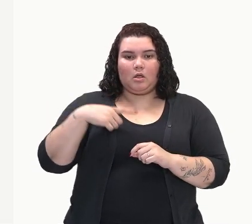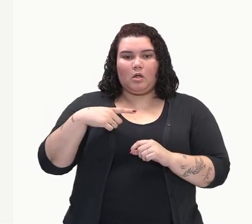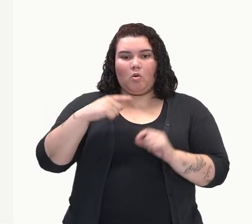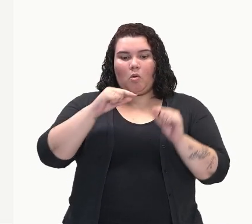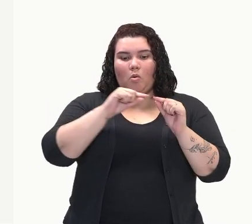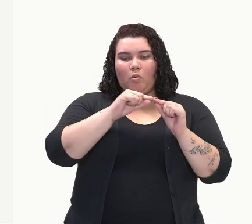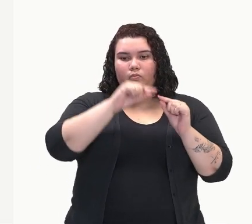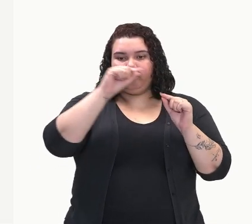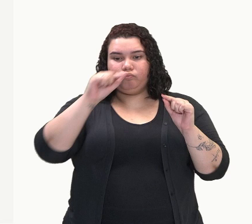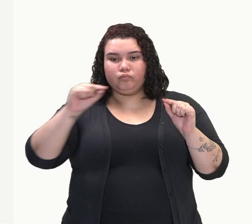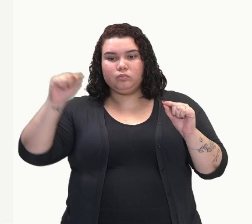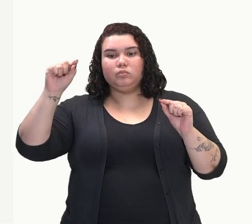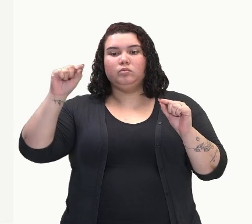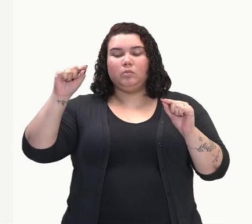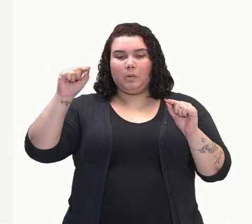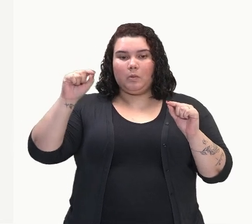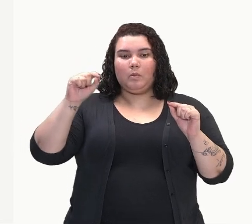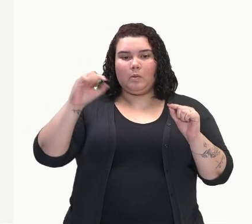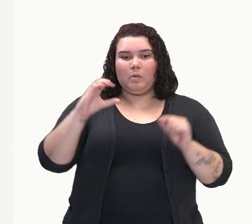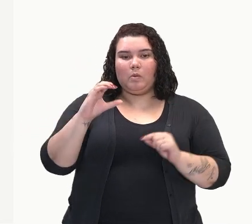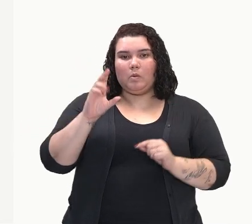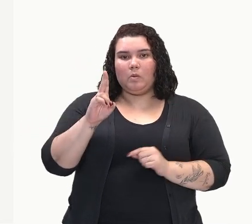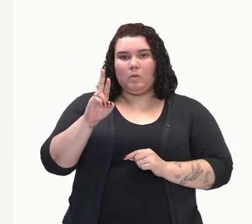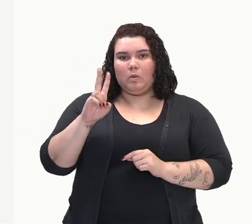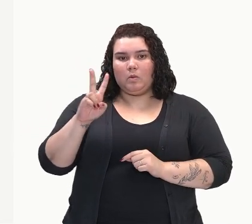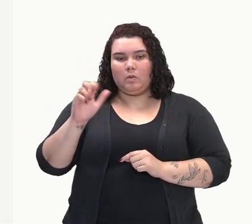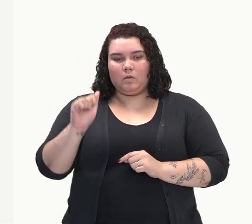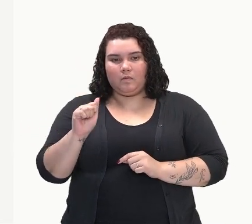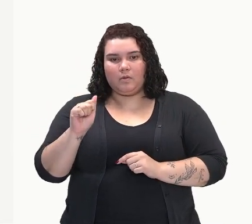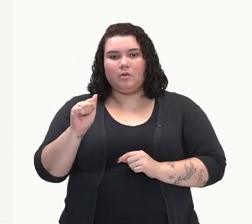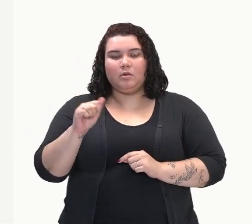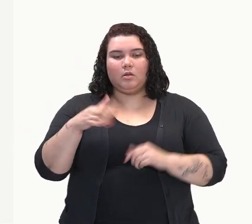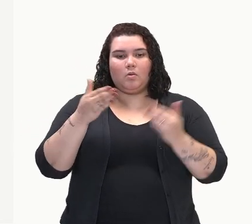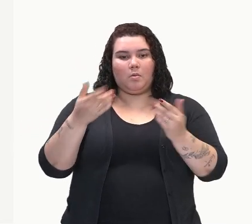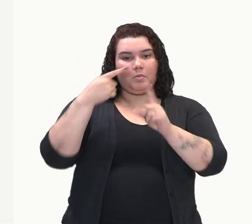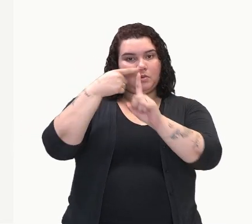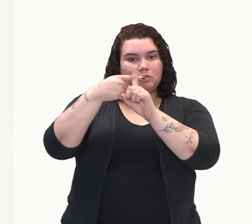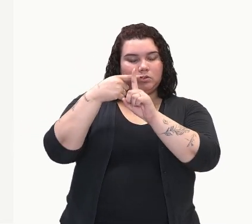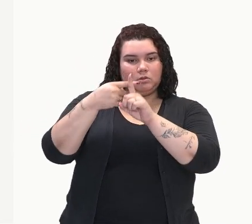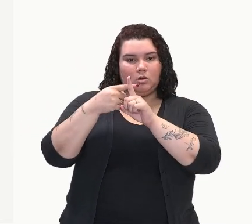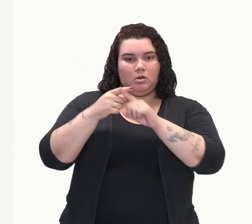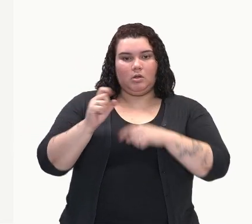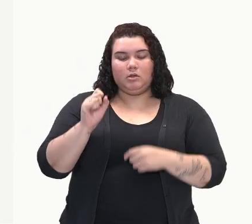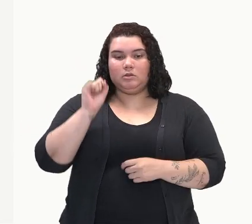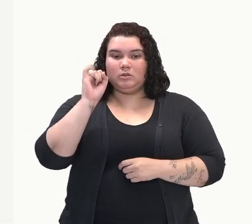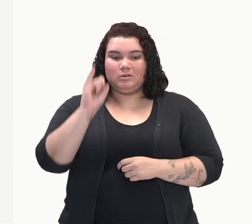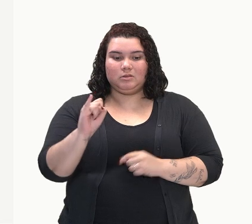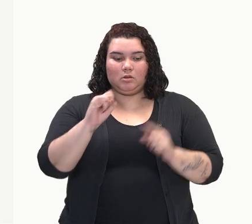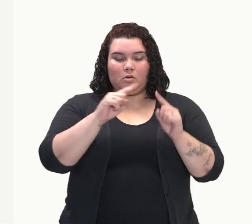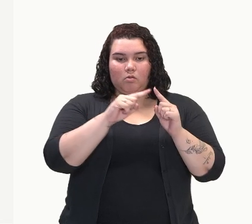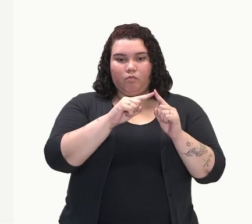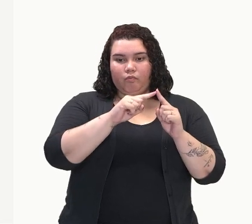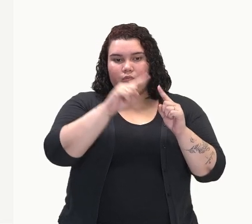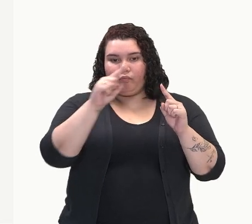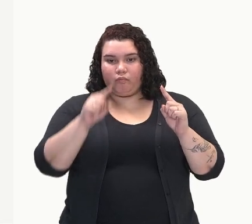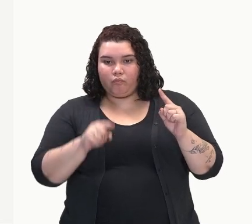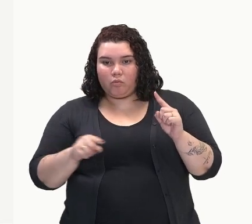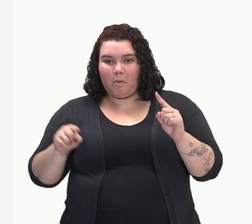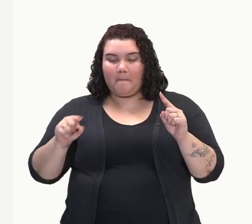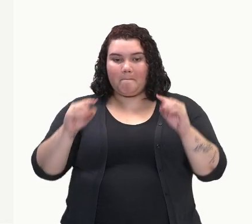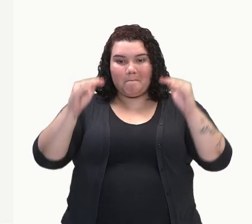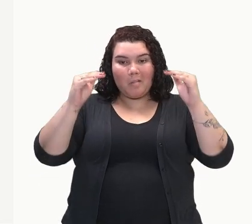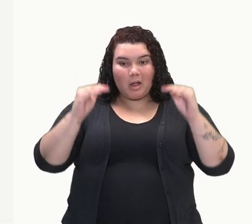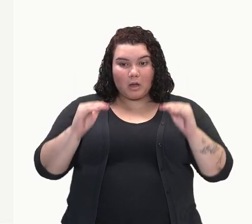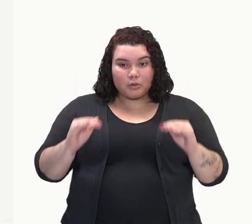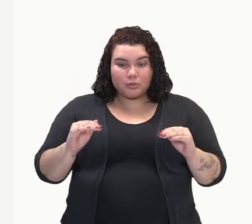das abscissas, que é esse caso aqui, eu tenho um trabalho que é positivo. Se essa curva, pessoal, tivesse aqui para